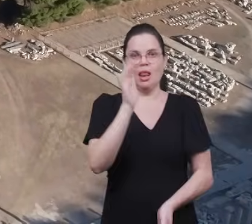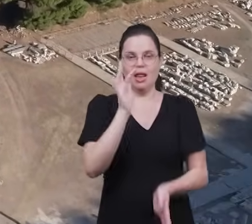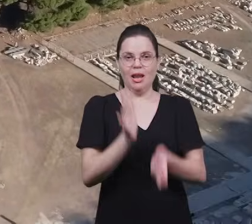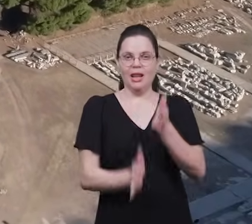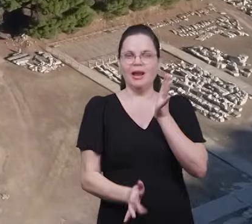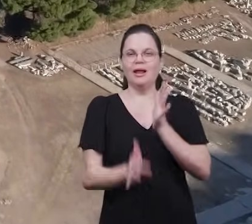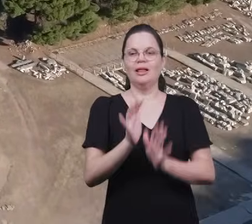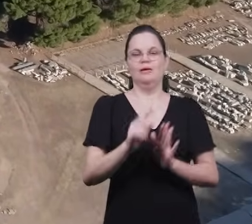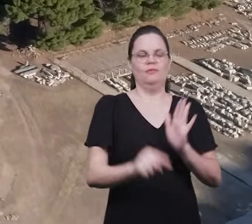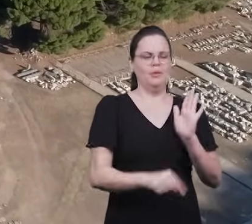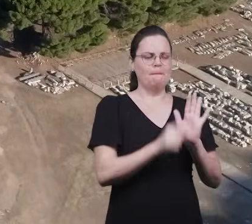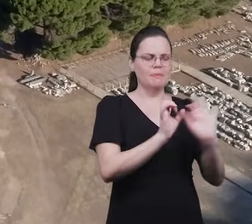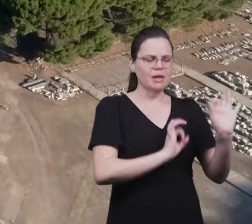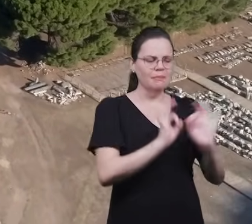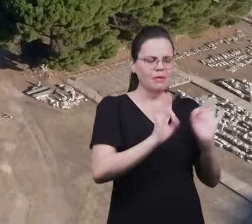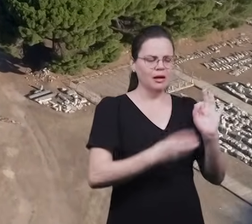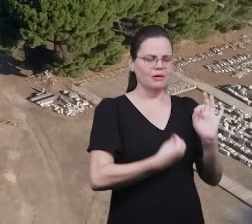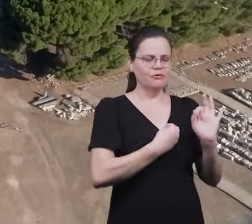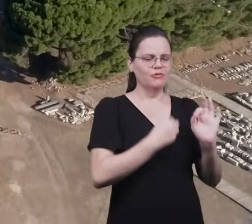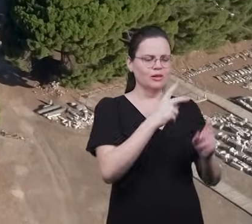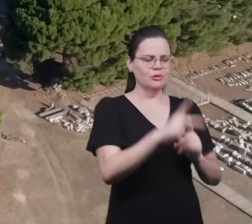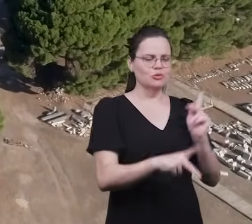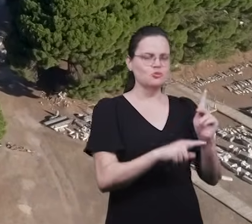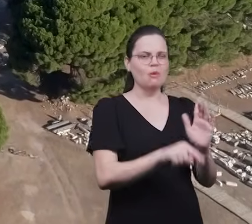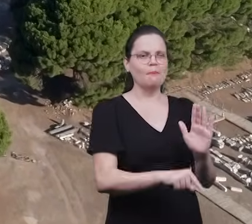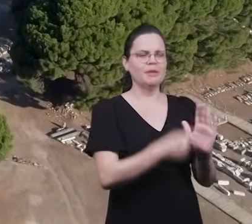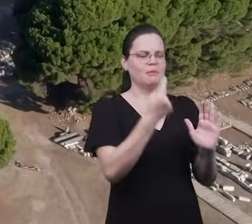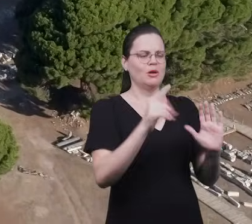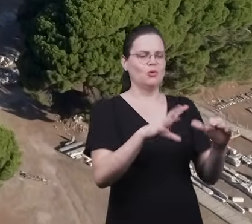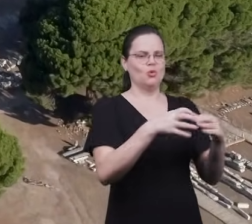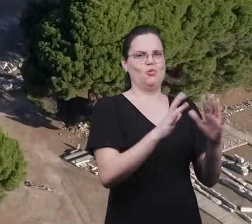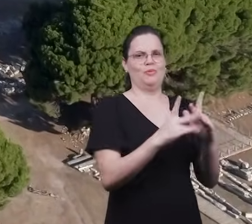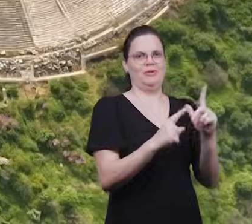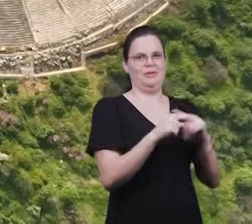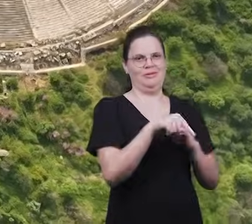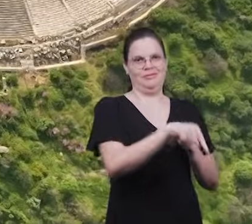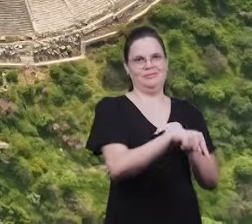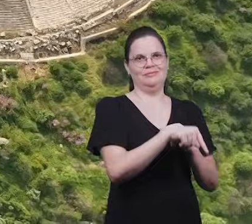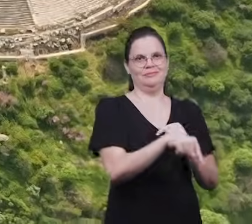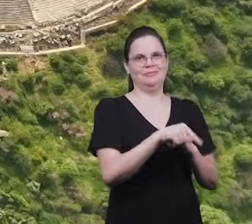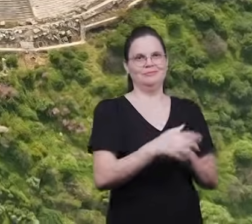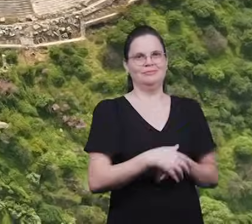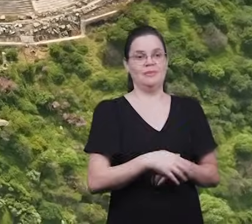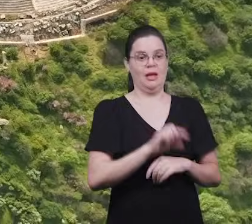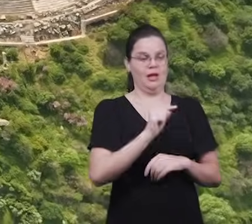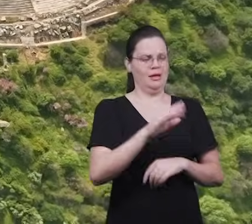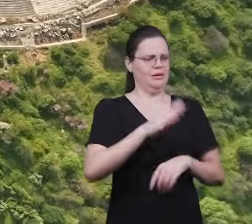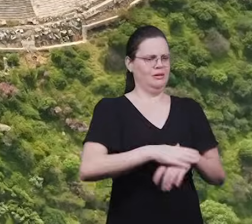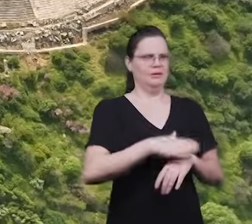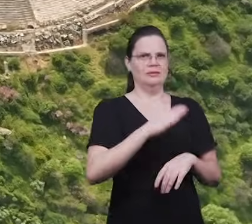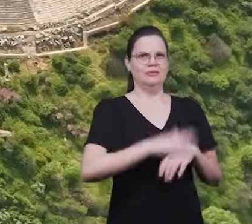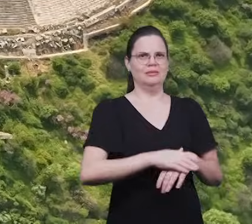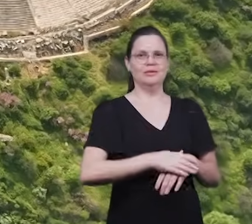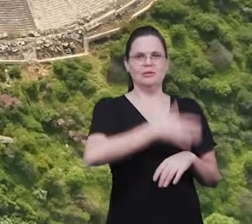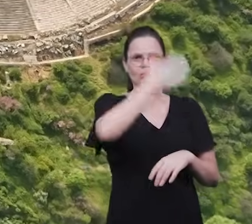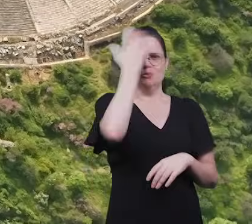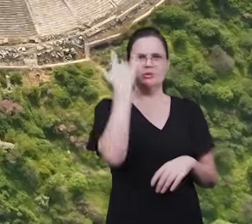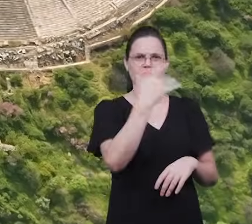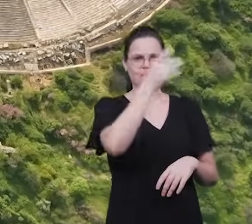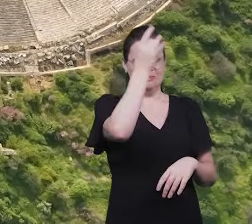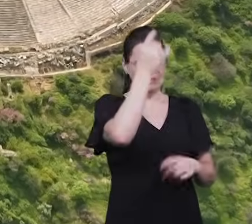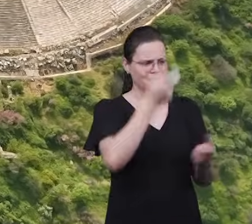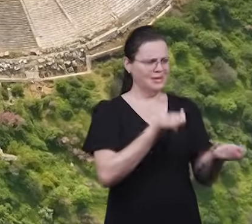a organização da primeira igreja. Nós vemos assim que foi uma igreja totalmente governada e